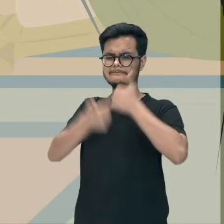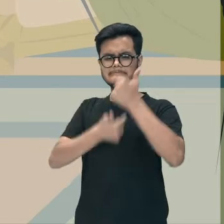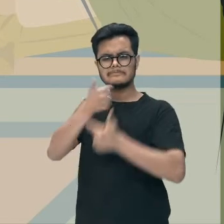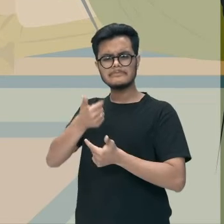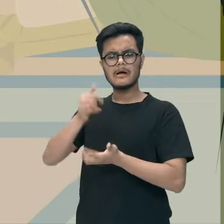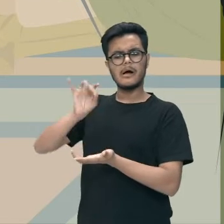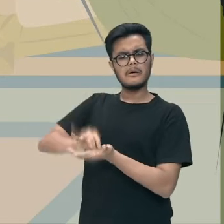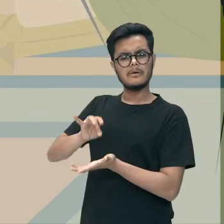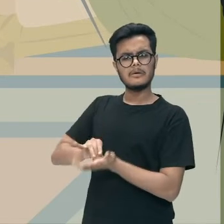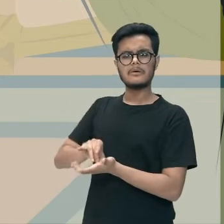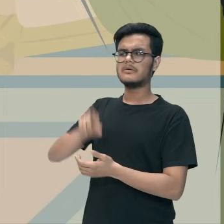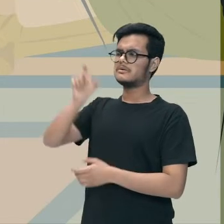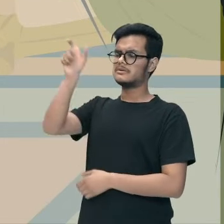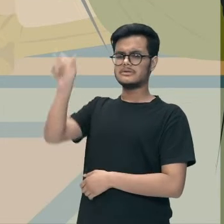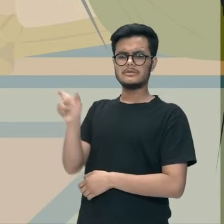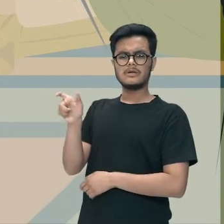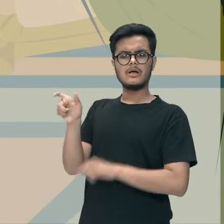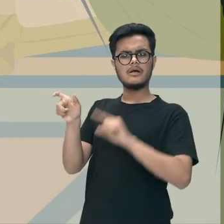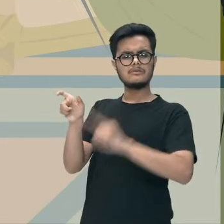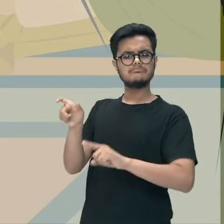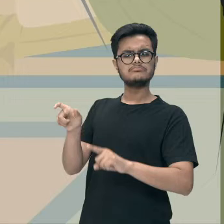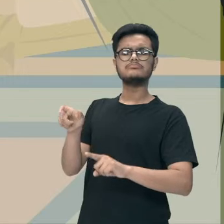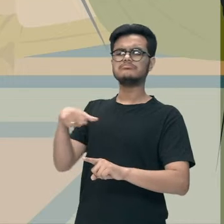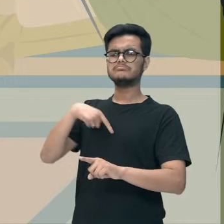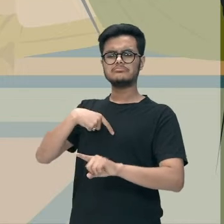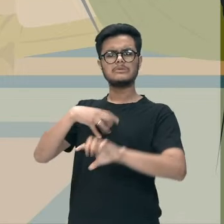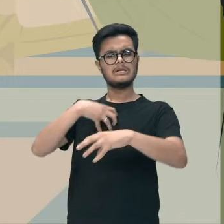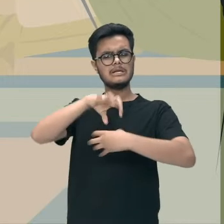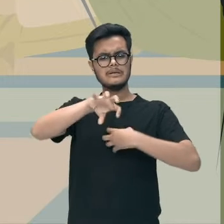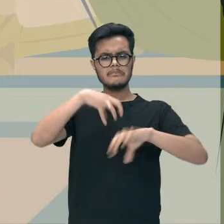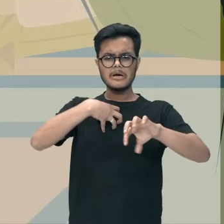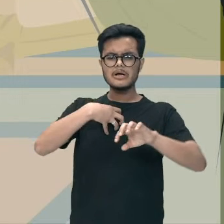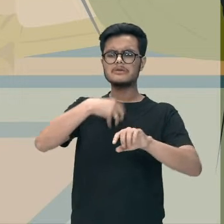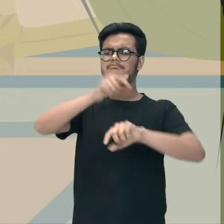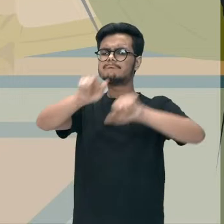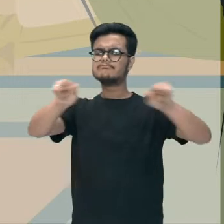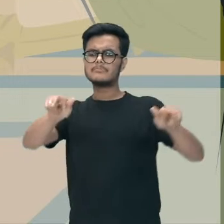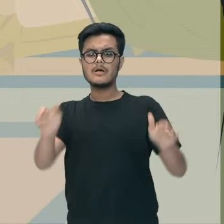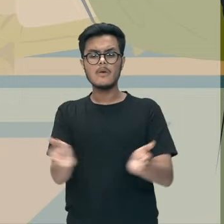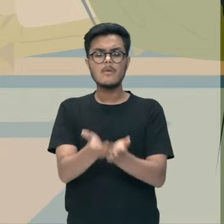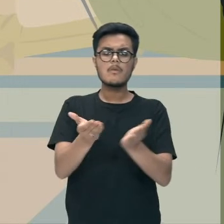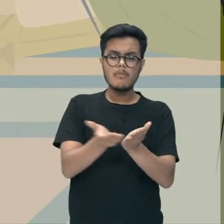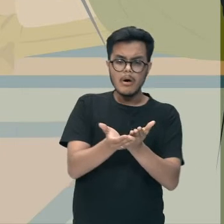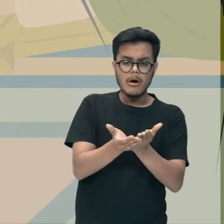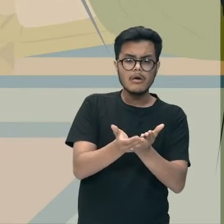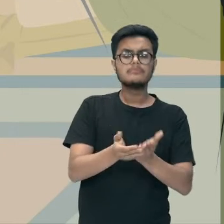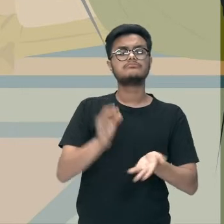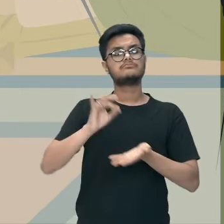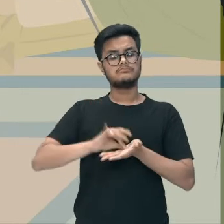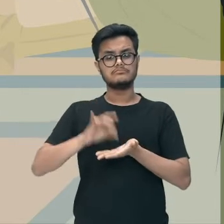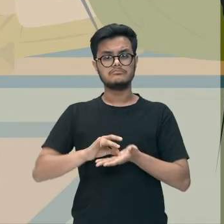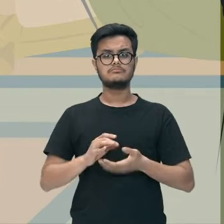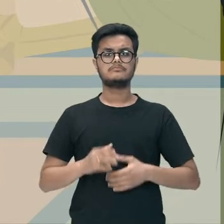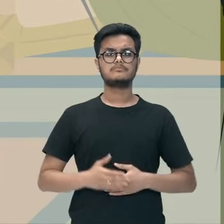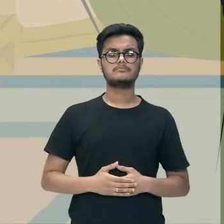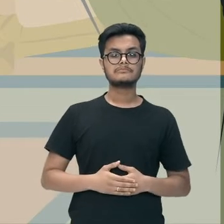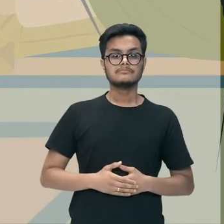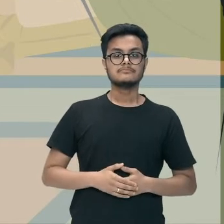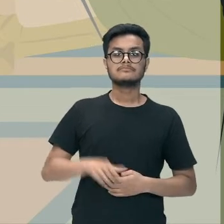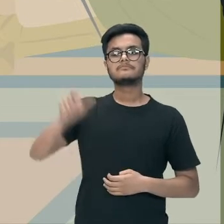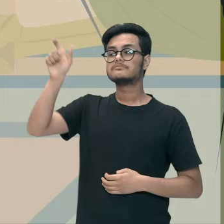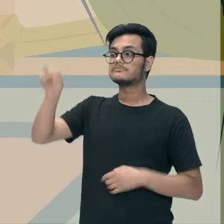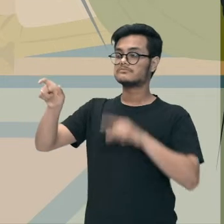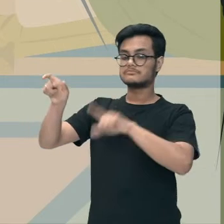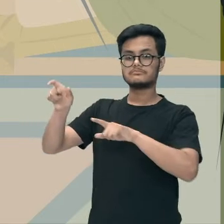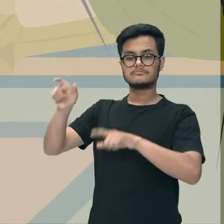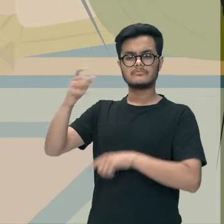tinha uma abnegação pelas pessoas mais pobres. Segundo conta a história, ele não tinha, na corte